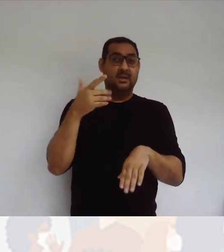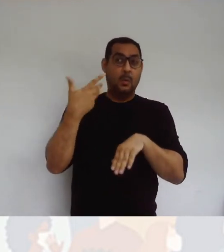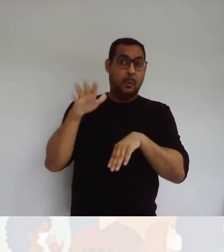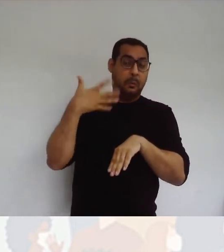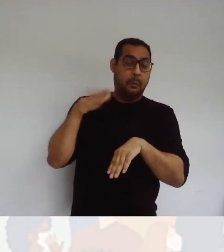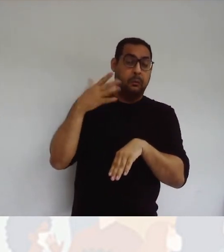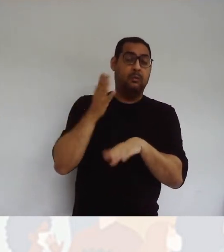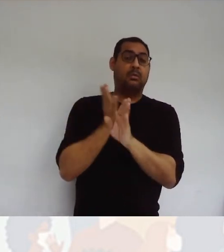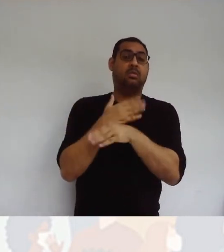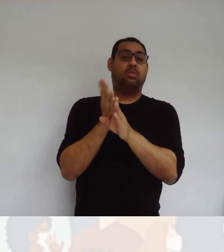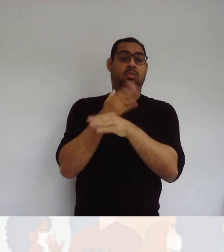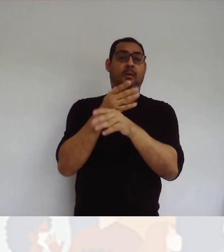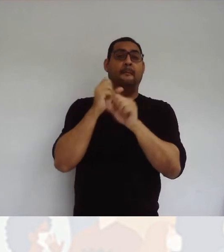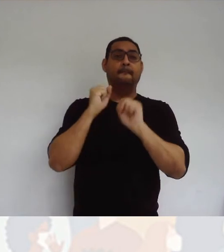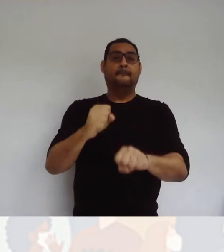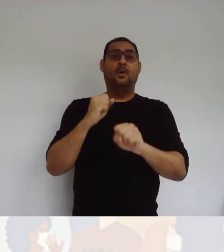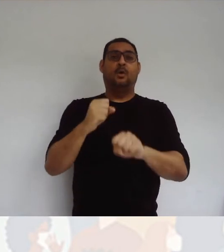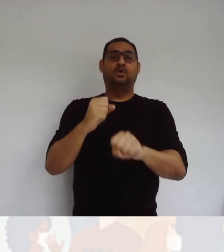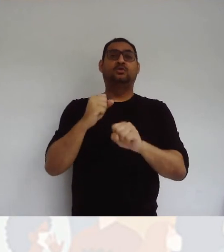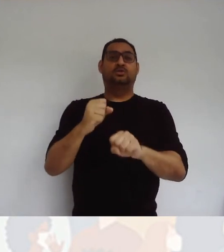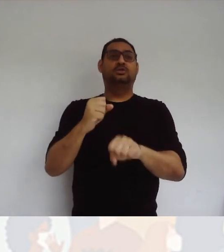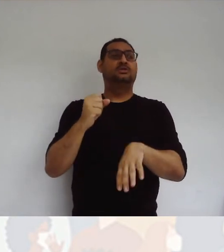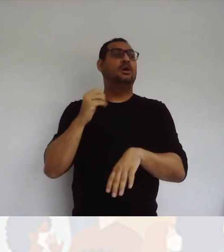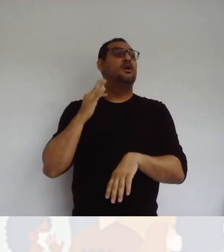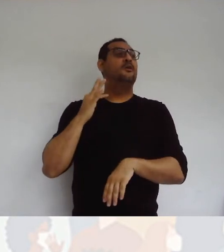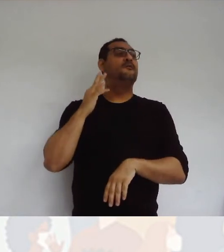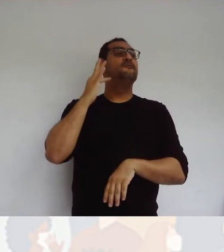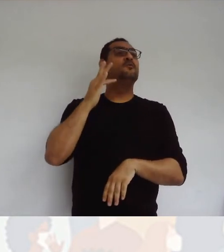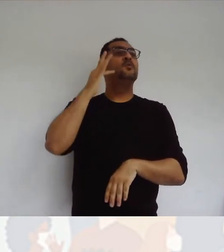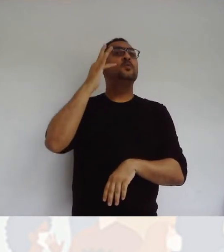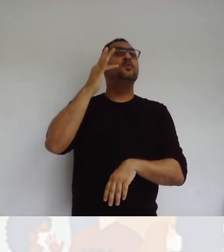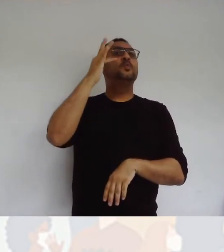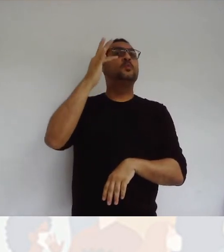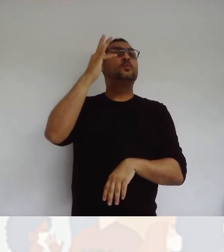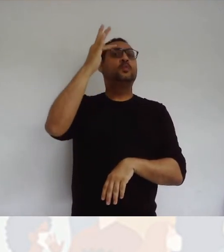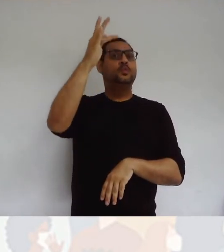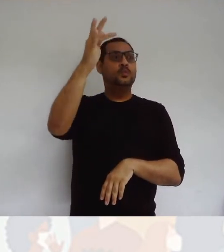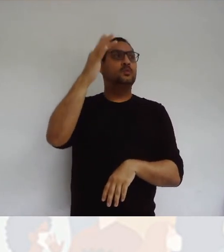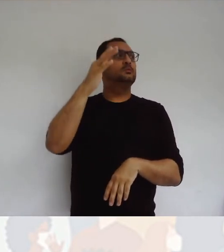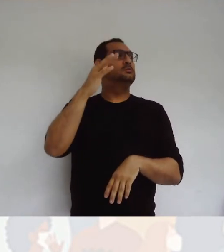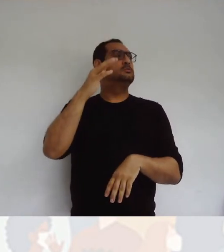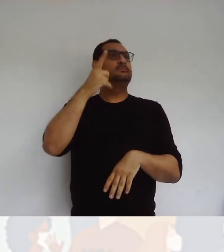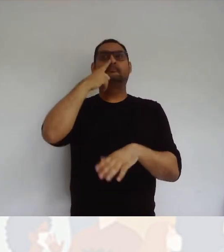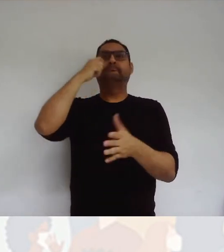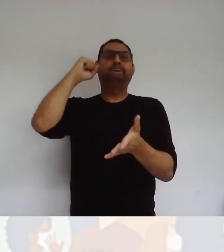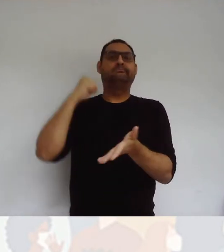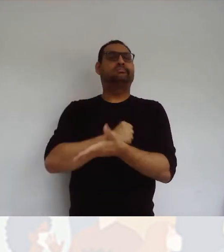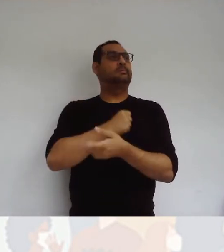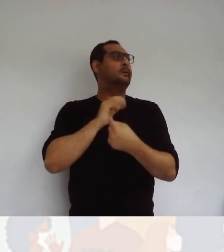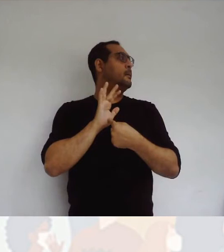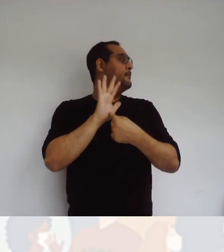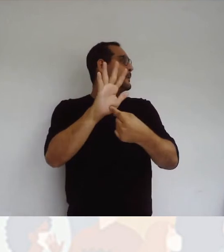sim, gerar... Eu aqui, ao contrário, eu quis mostrar